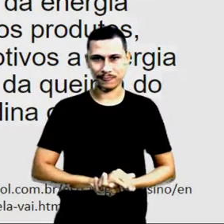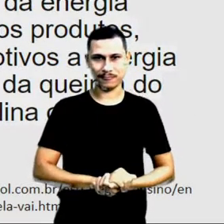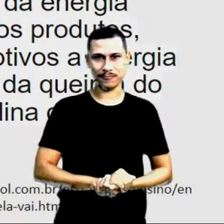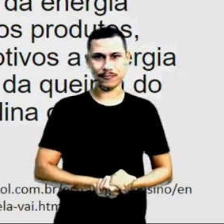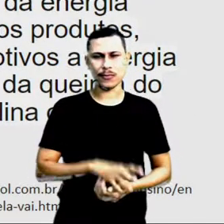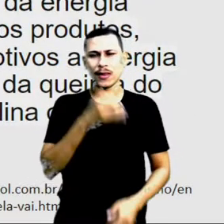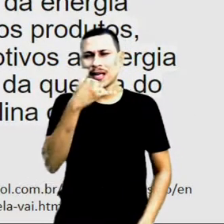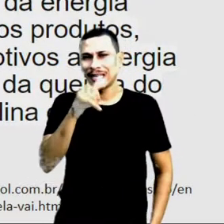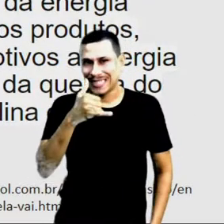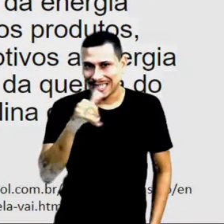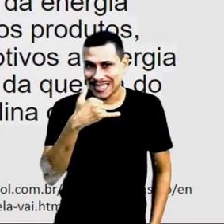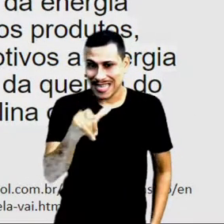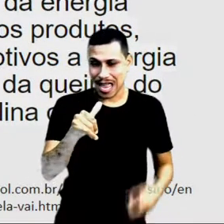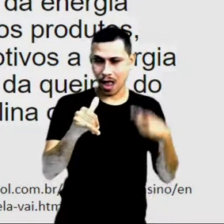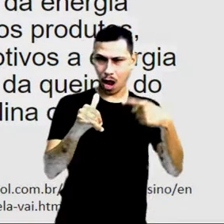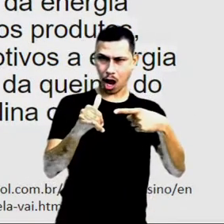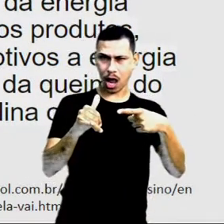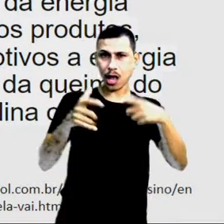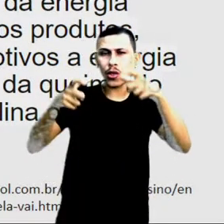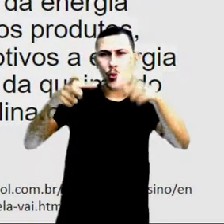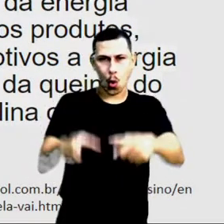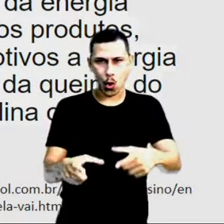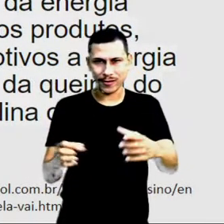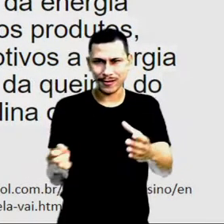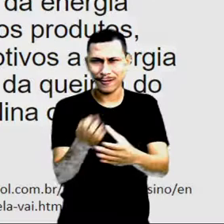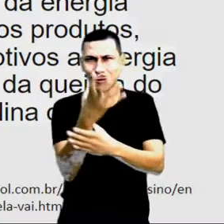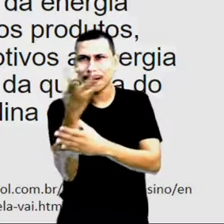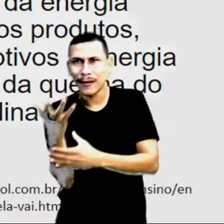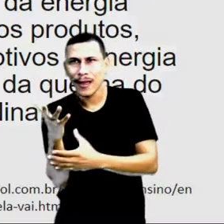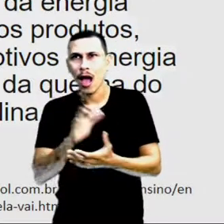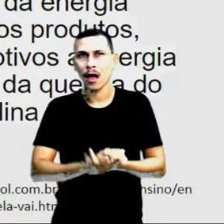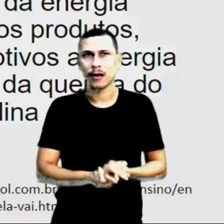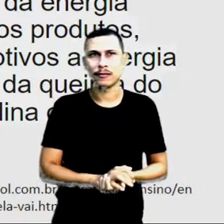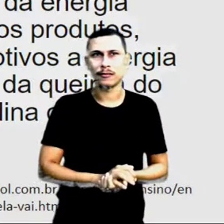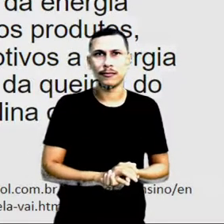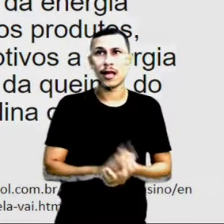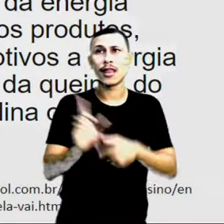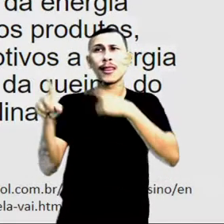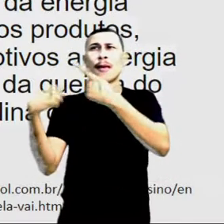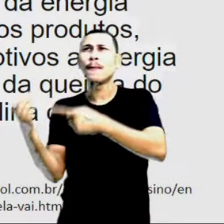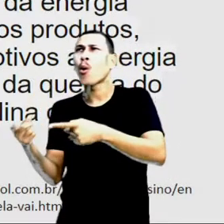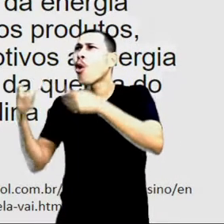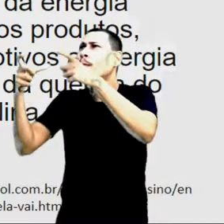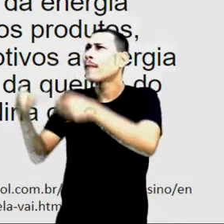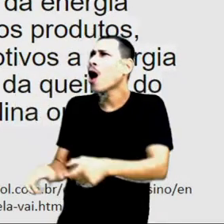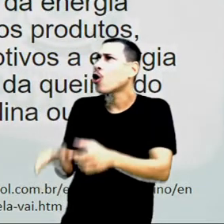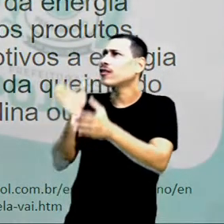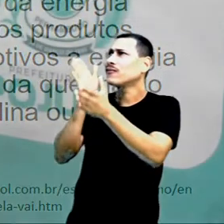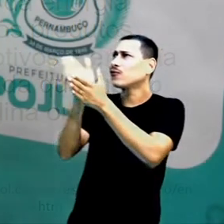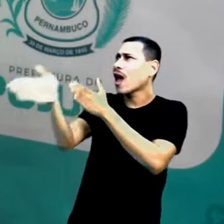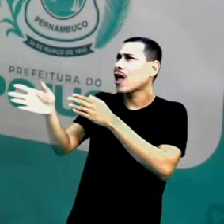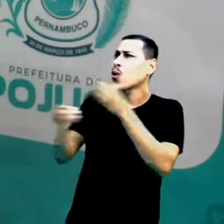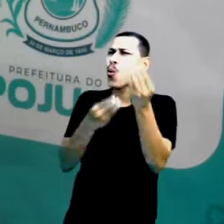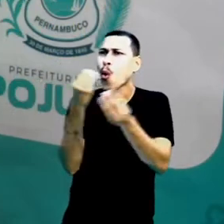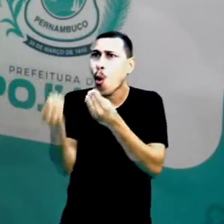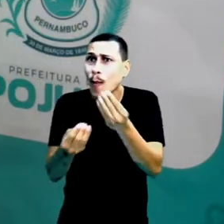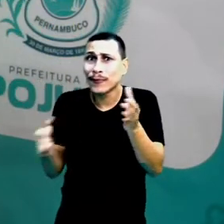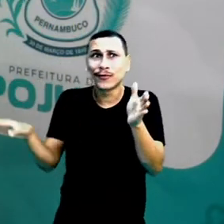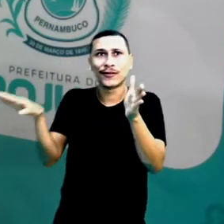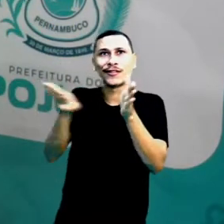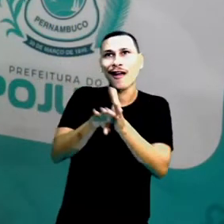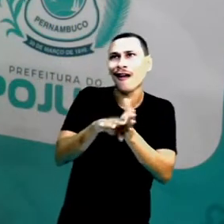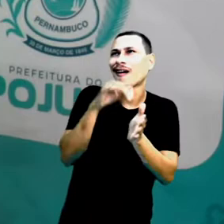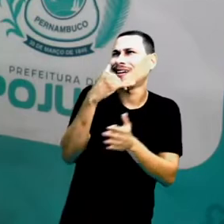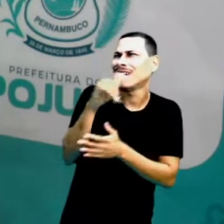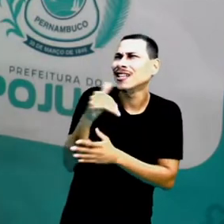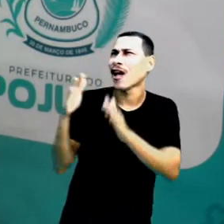A energia, de onde vem, para onde vai, o que é que acontece? Como é que isso vem parar na nossa